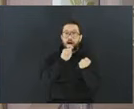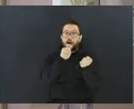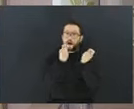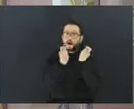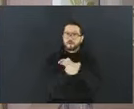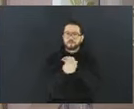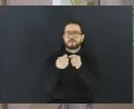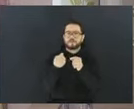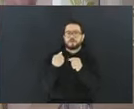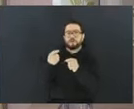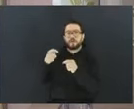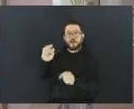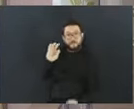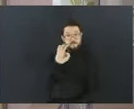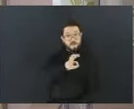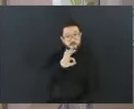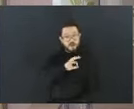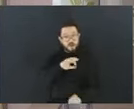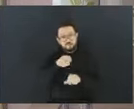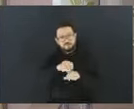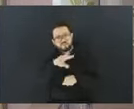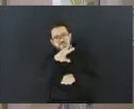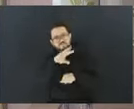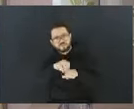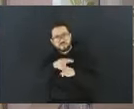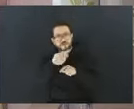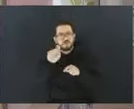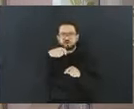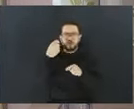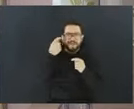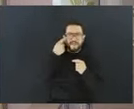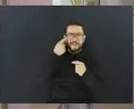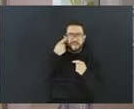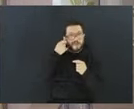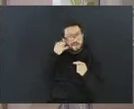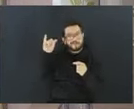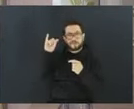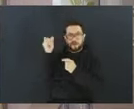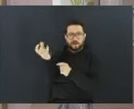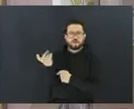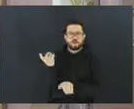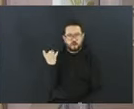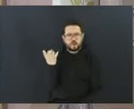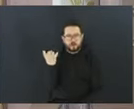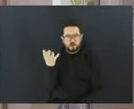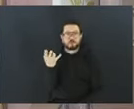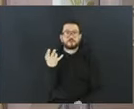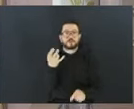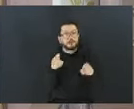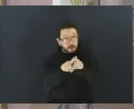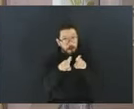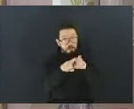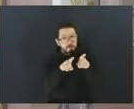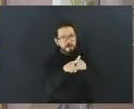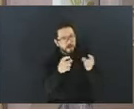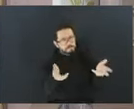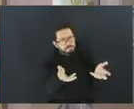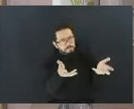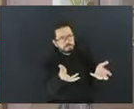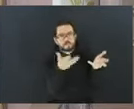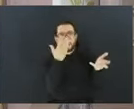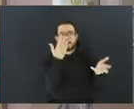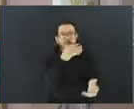aquelas instruções com relação à resistência às drogas, pudesse alcançar também as crianças dentro do transtorno